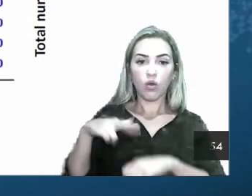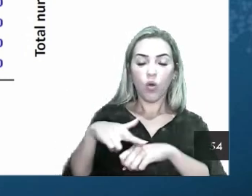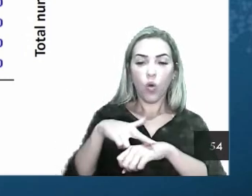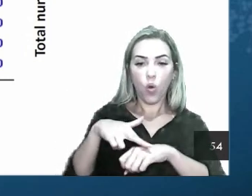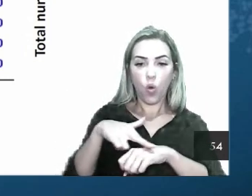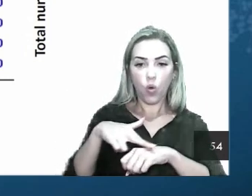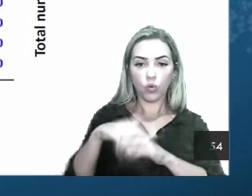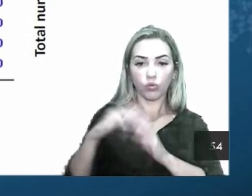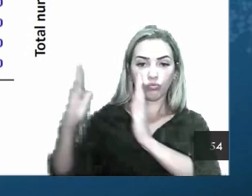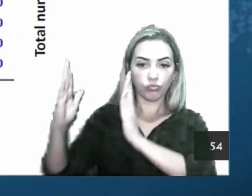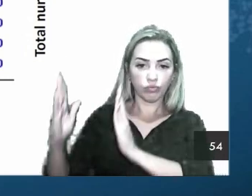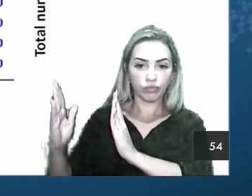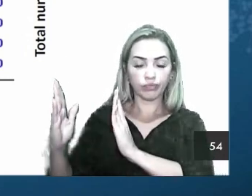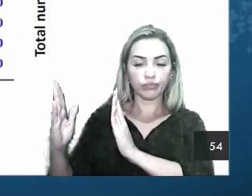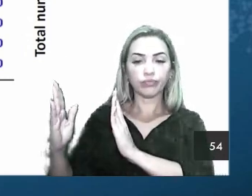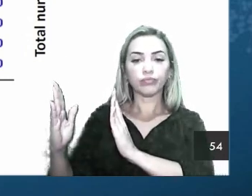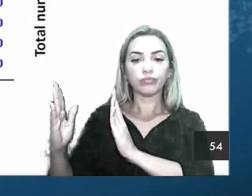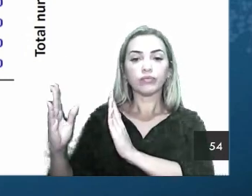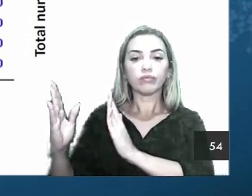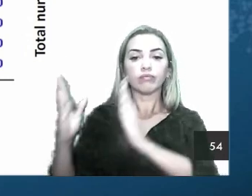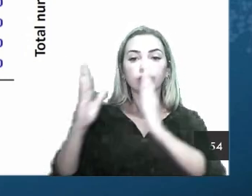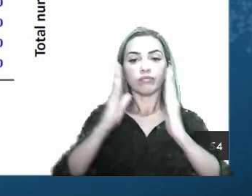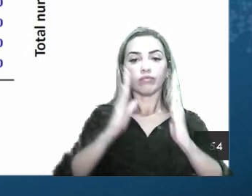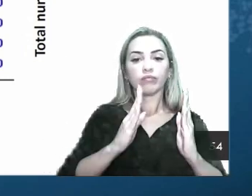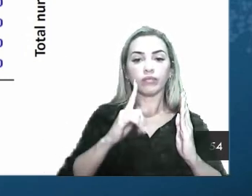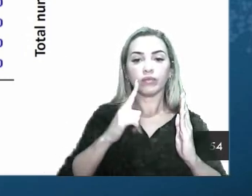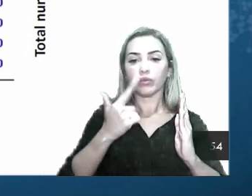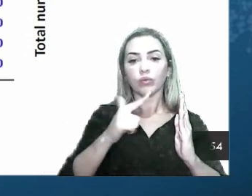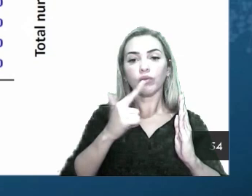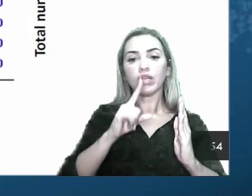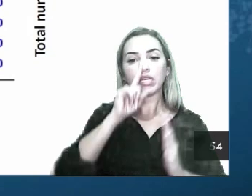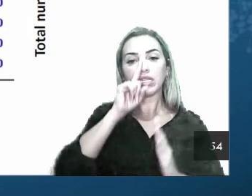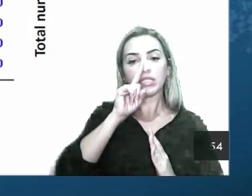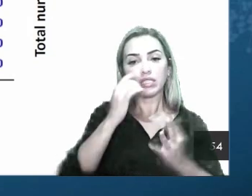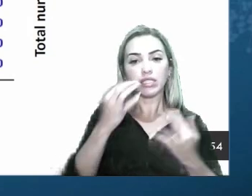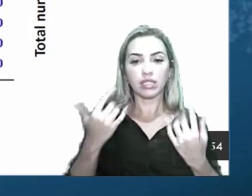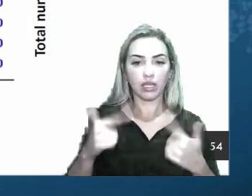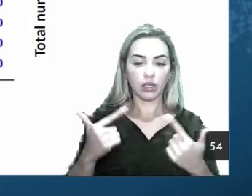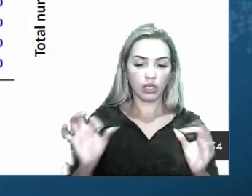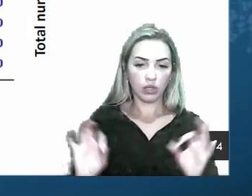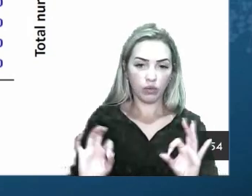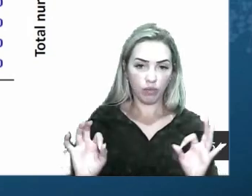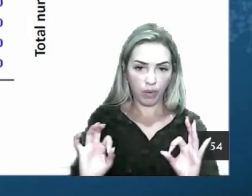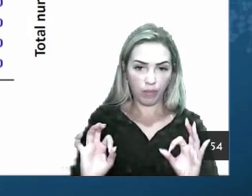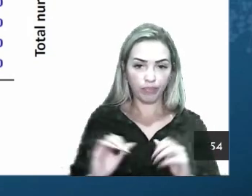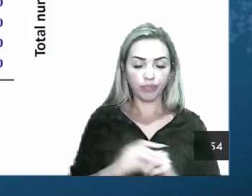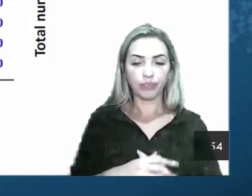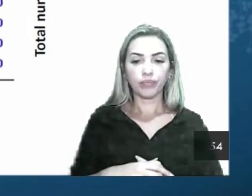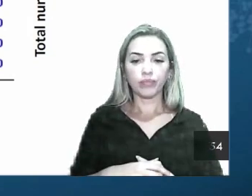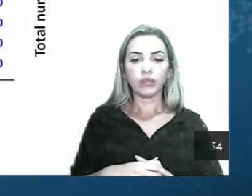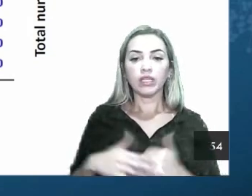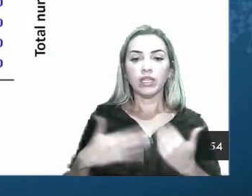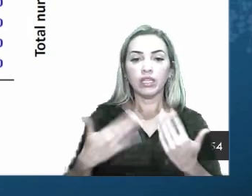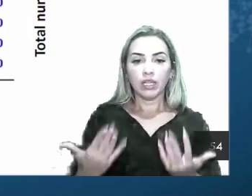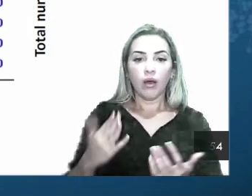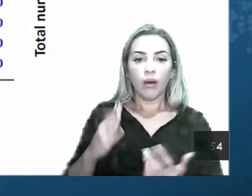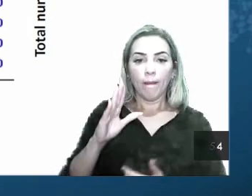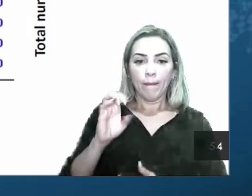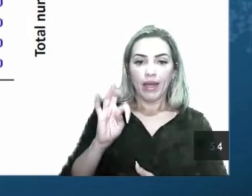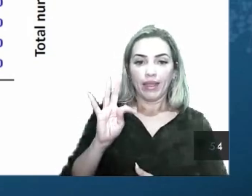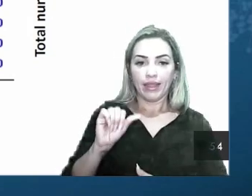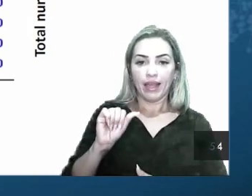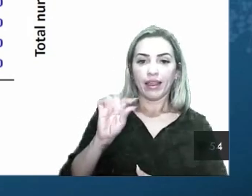e depois da terapia você vê que não tem crise nenhuma. Então, na